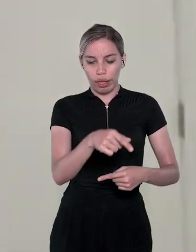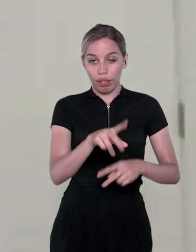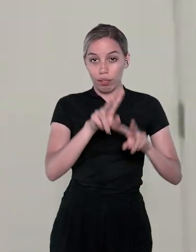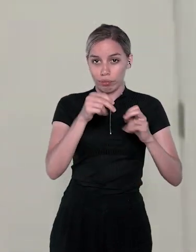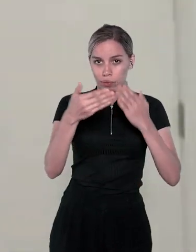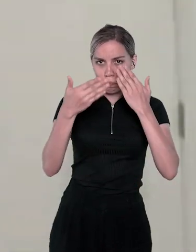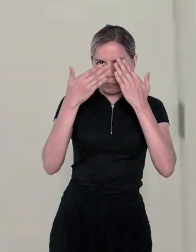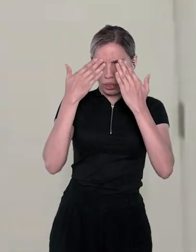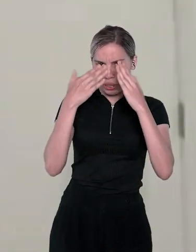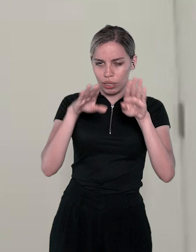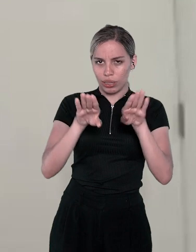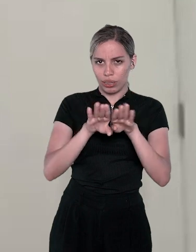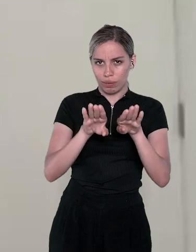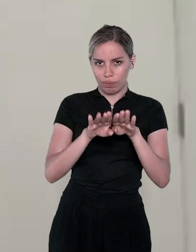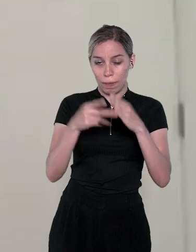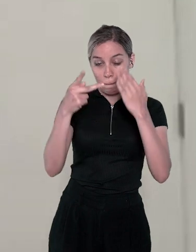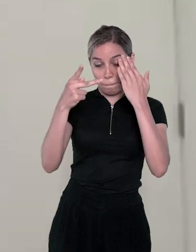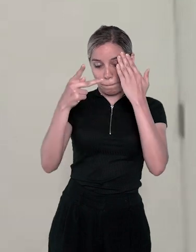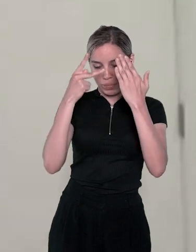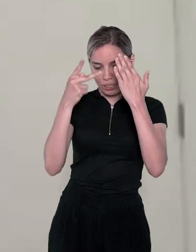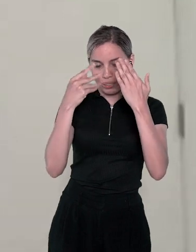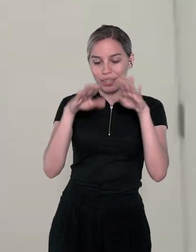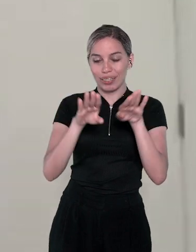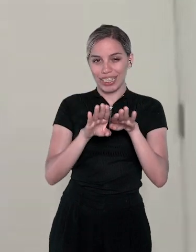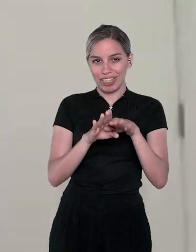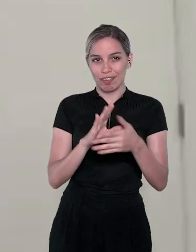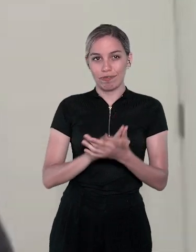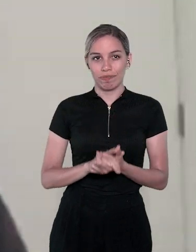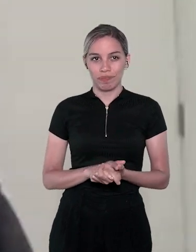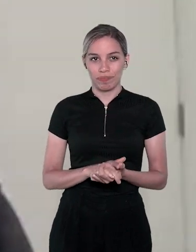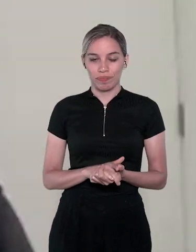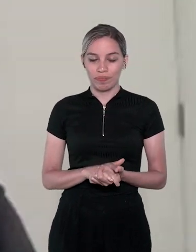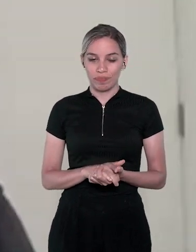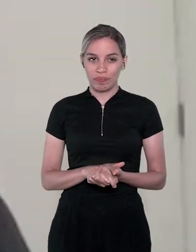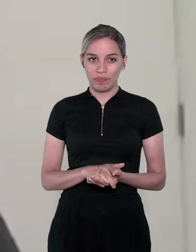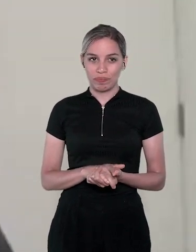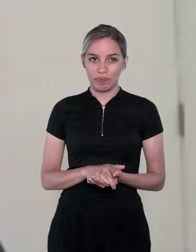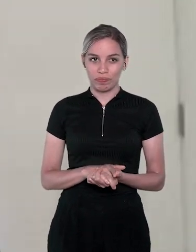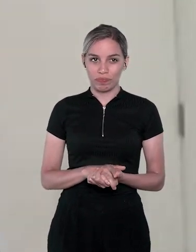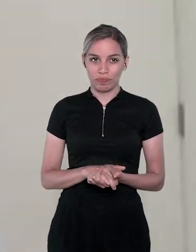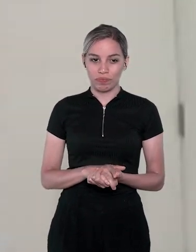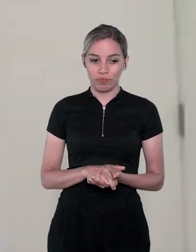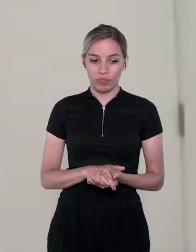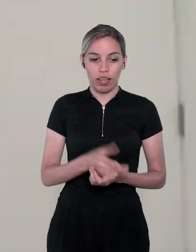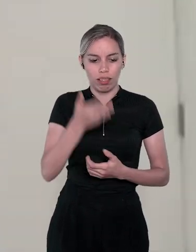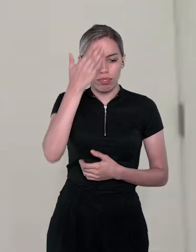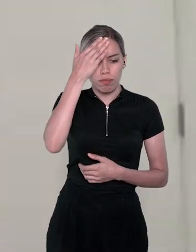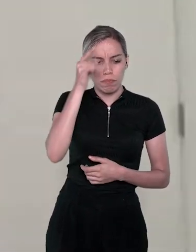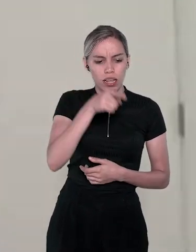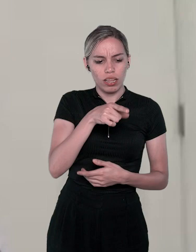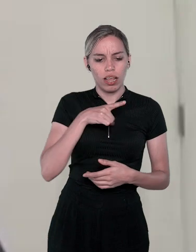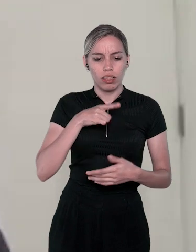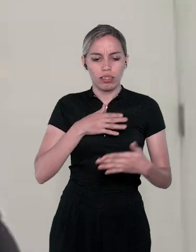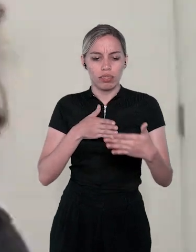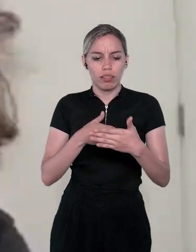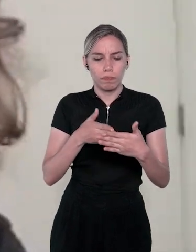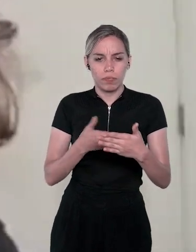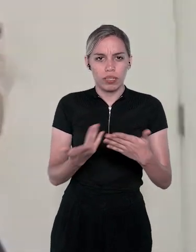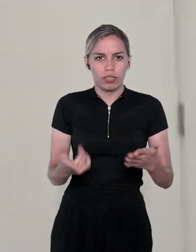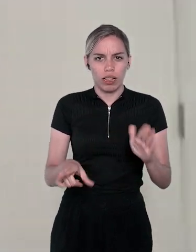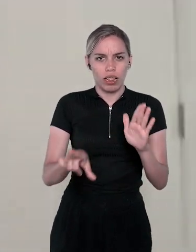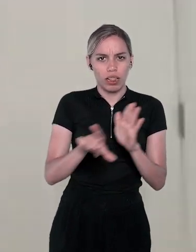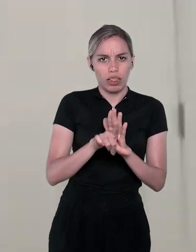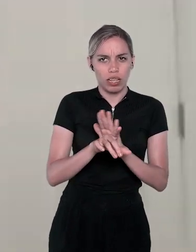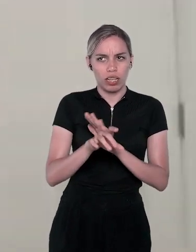própria psicanálise, né? Porque o complexo edípico é a instauração da lei, é a introjeção da lei, do limite, o